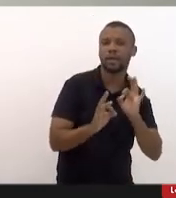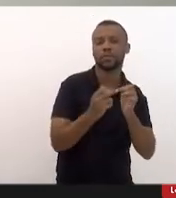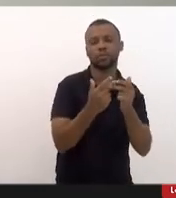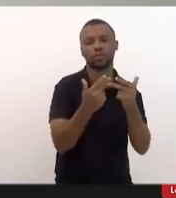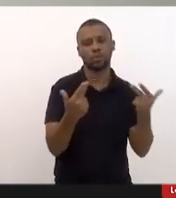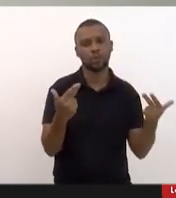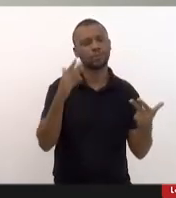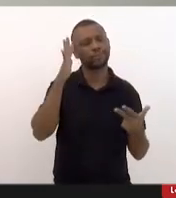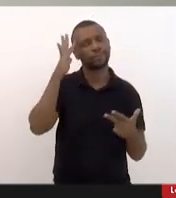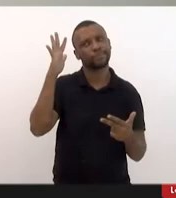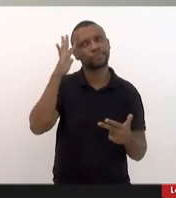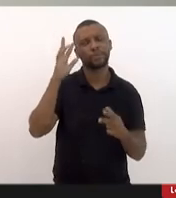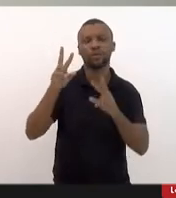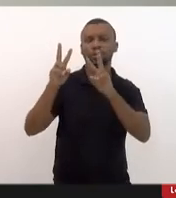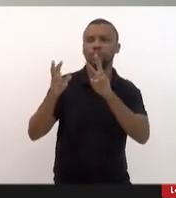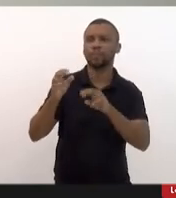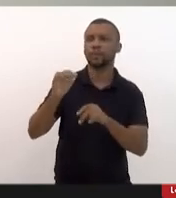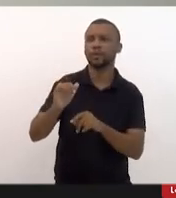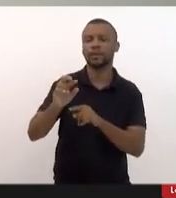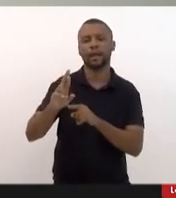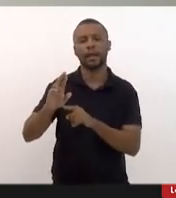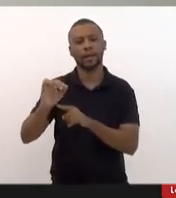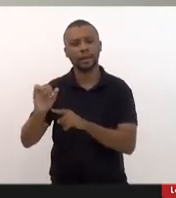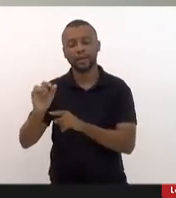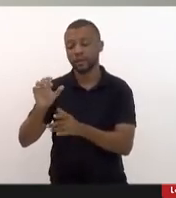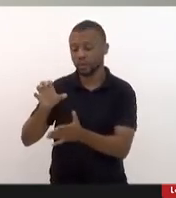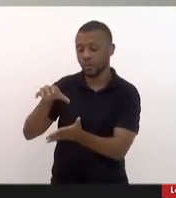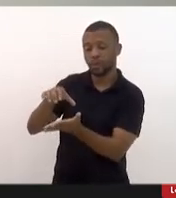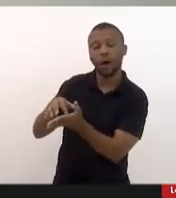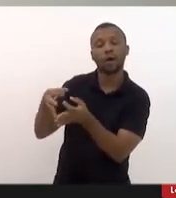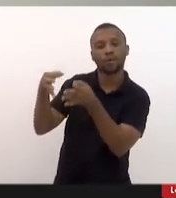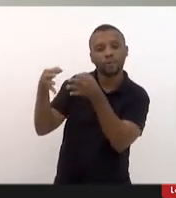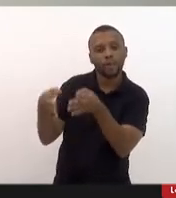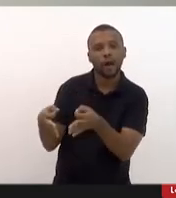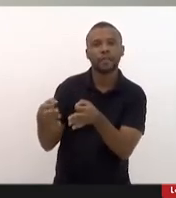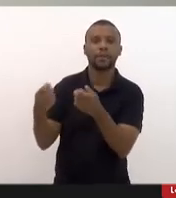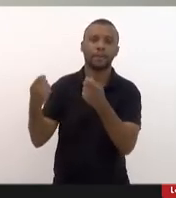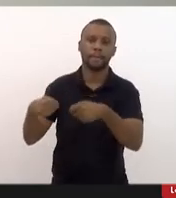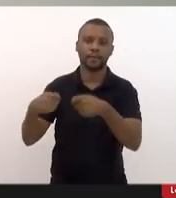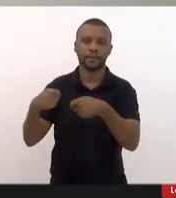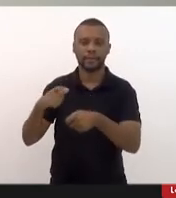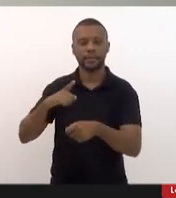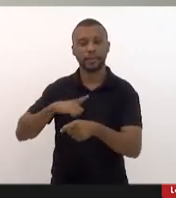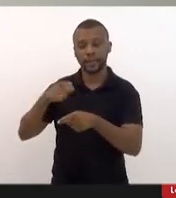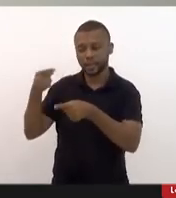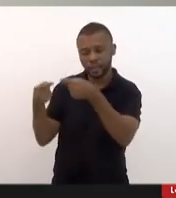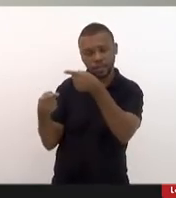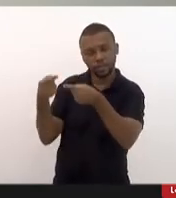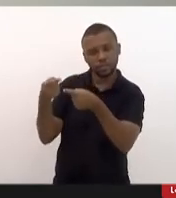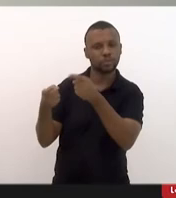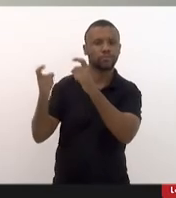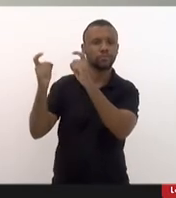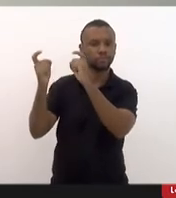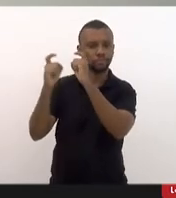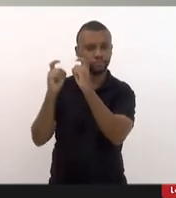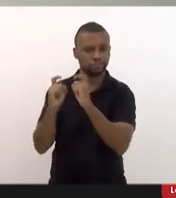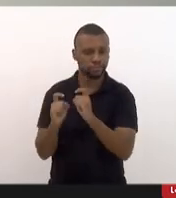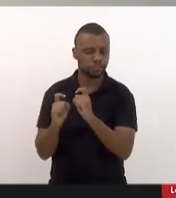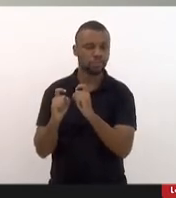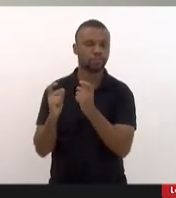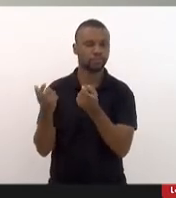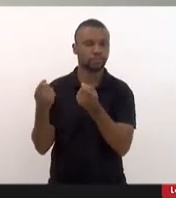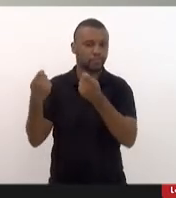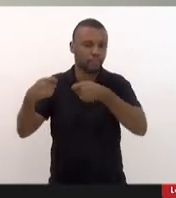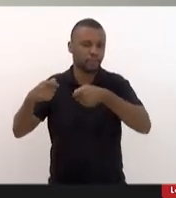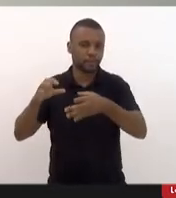até do IRM em relação a isso, acho que é o órgão, de fato, que precisa capitanear essas discussões, né? E o PEDUI está aí para isso. É